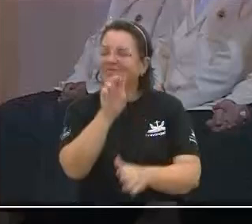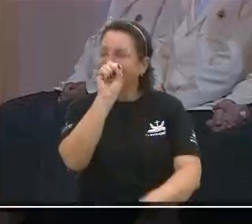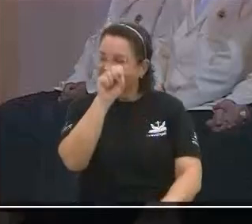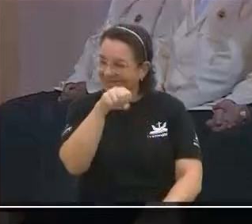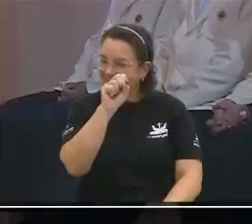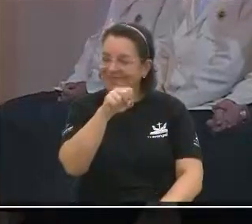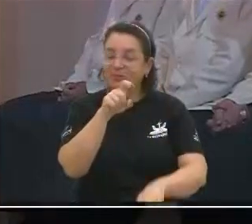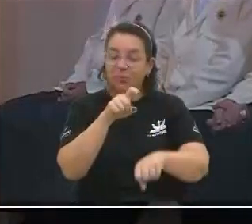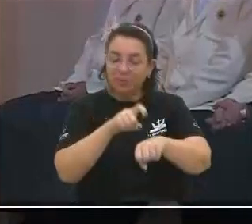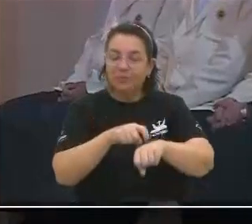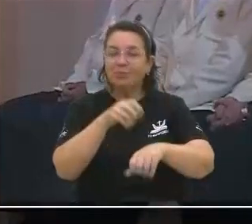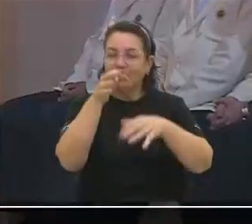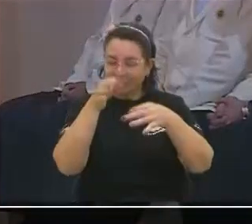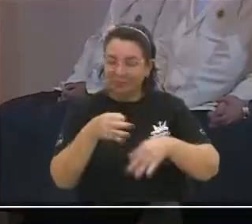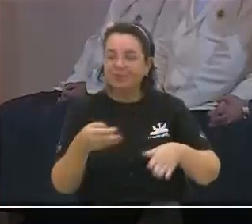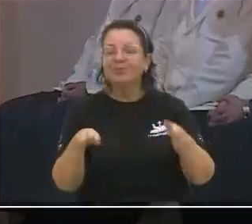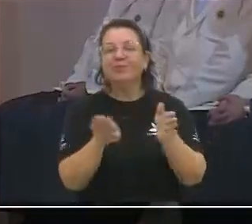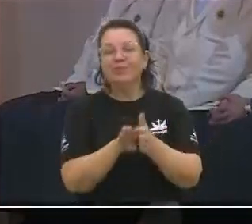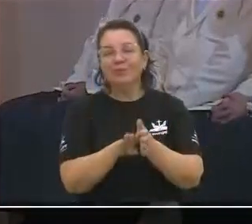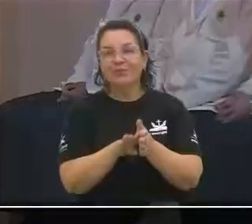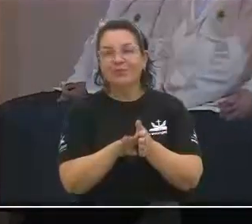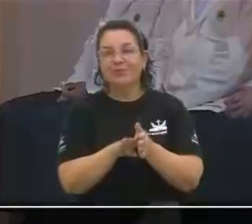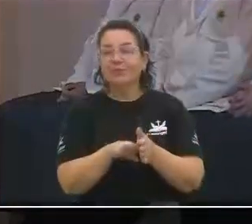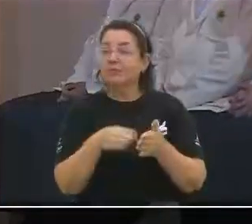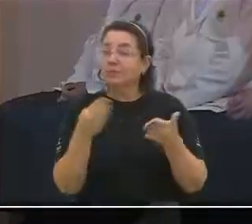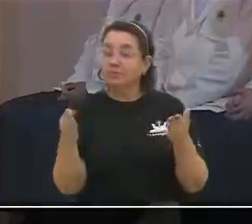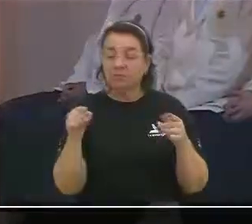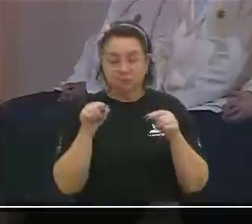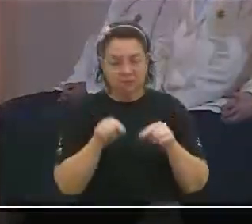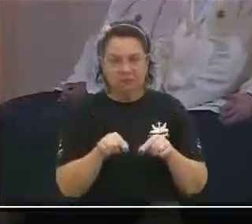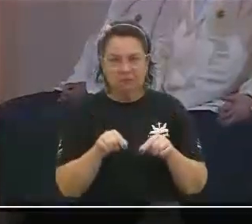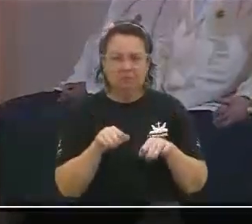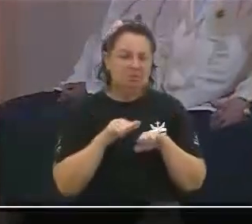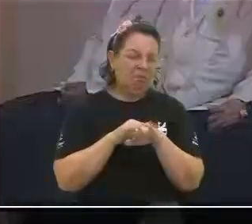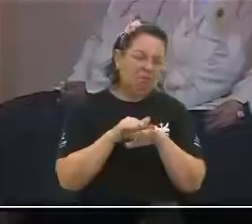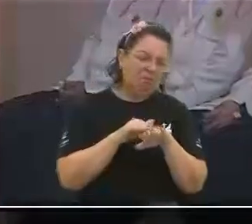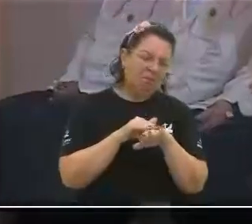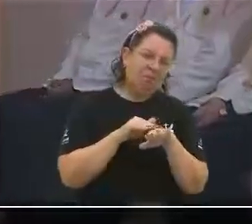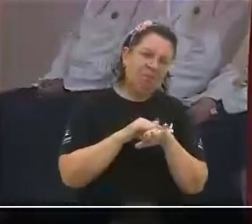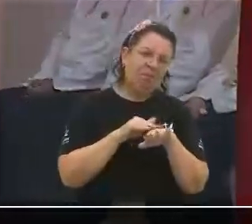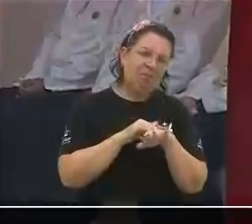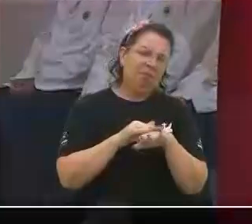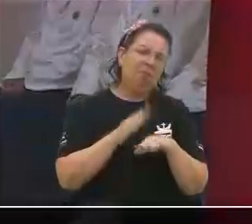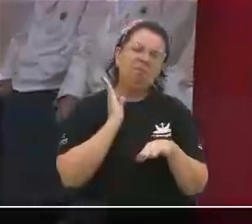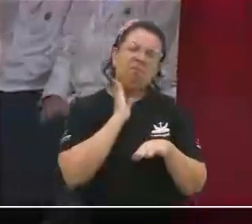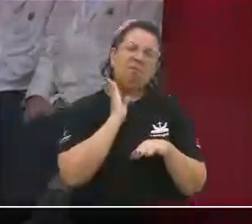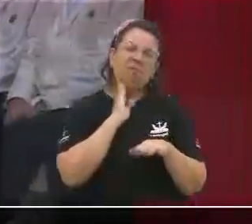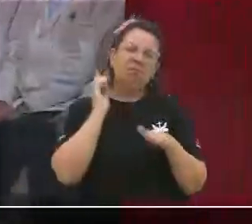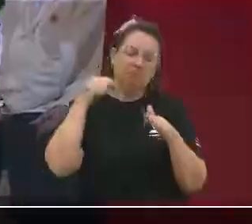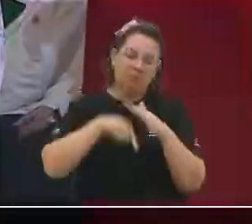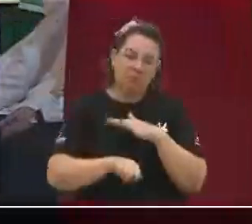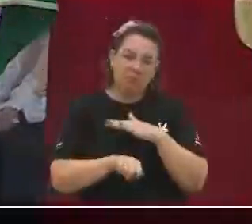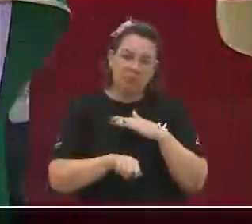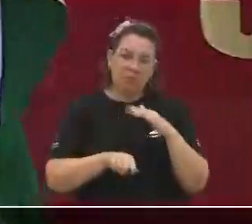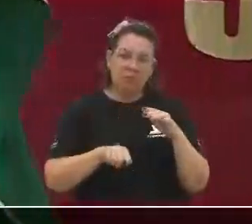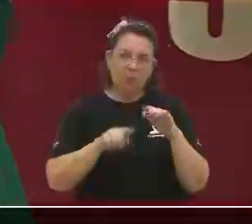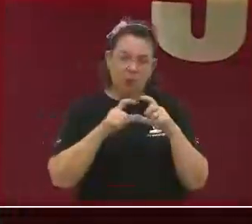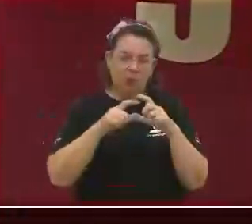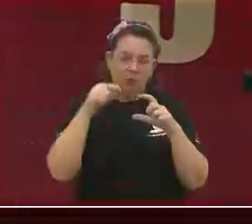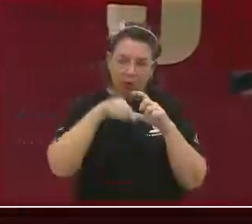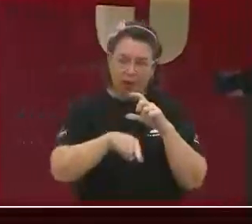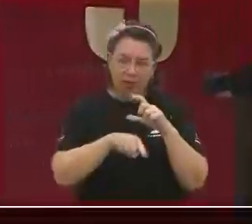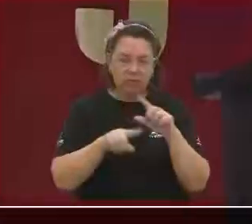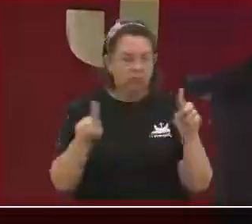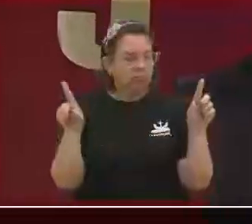chegar meus irmãos isso não é conversa para boi dormir na vida